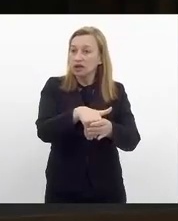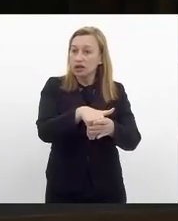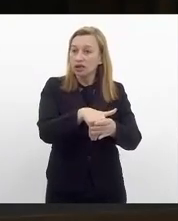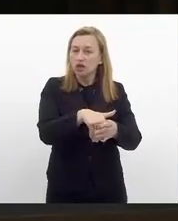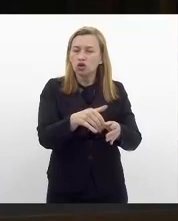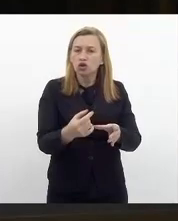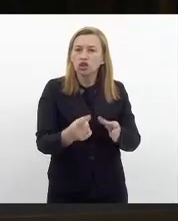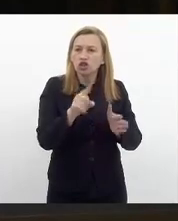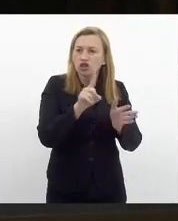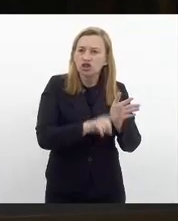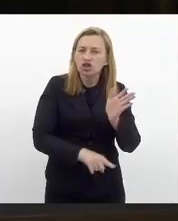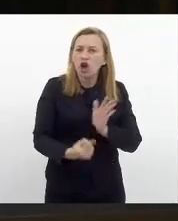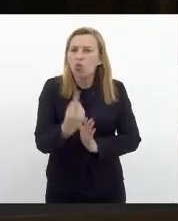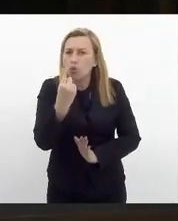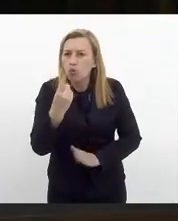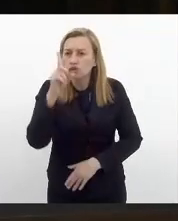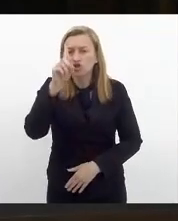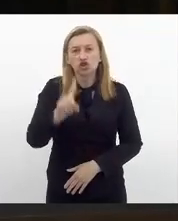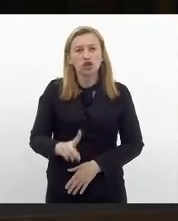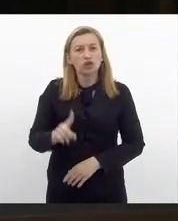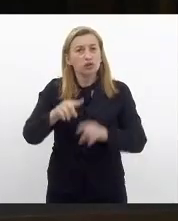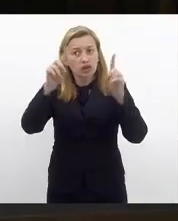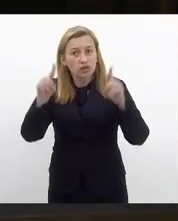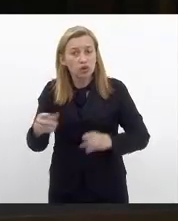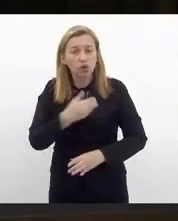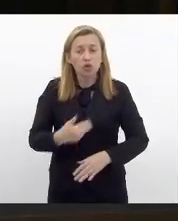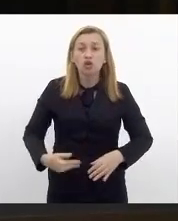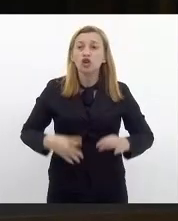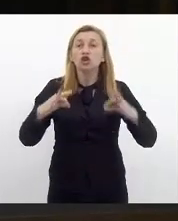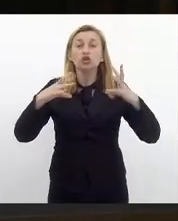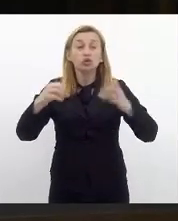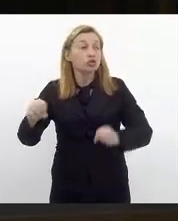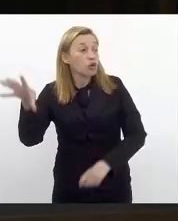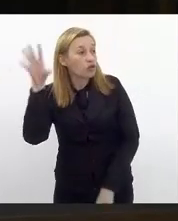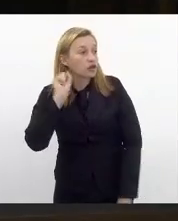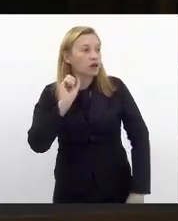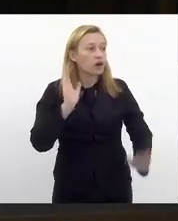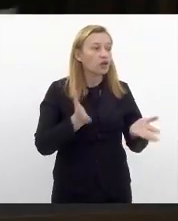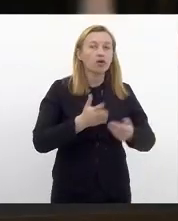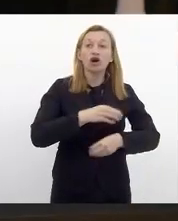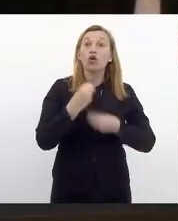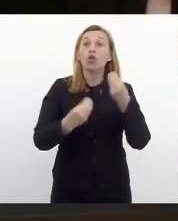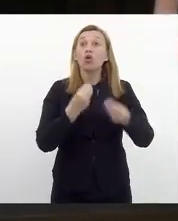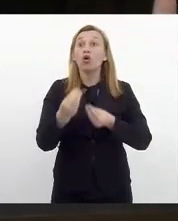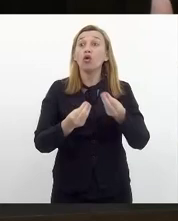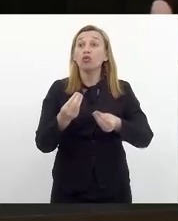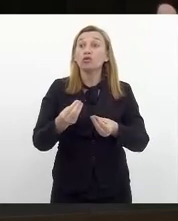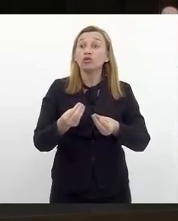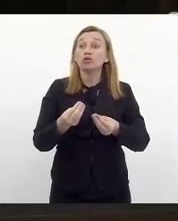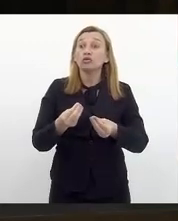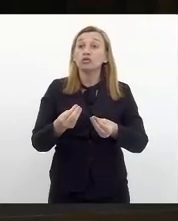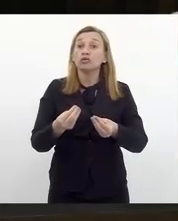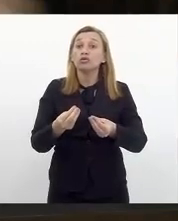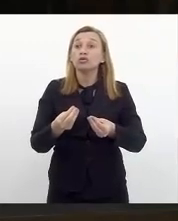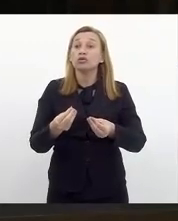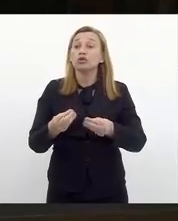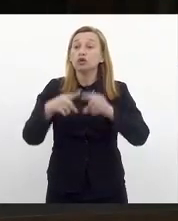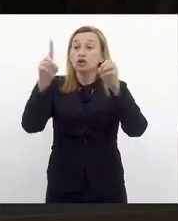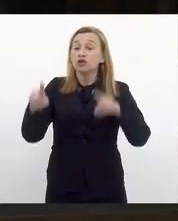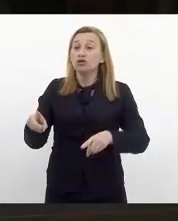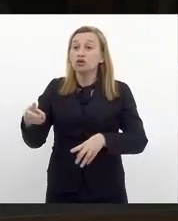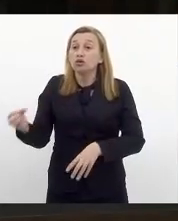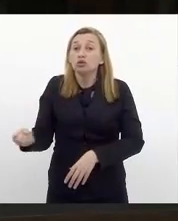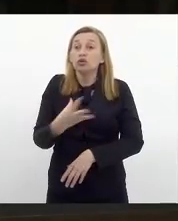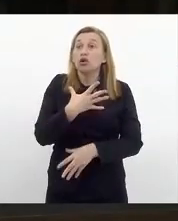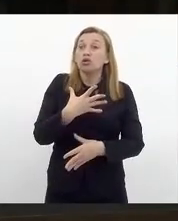tirar direito de servidor e tudo que nós estamos ouvindo aqui agora é como Ficarão os novos servidores com